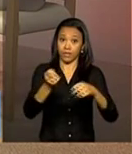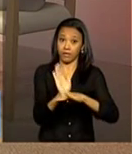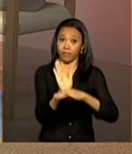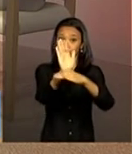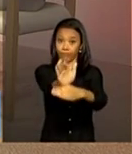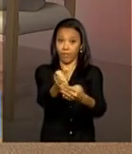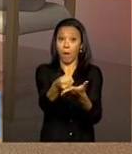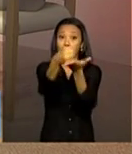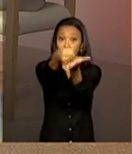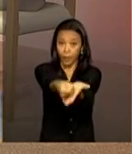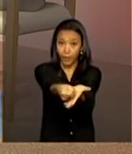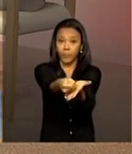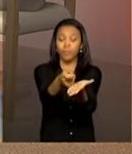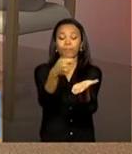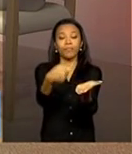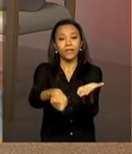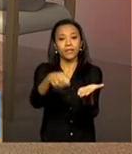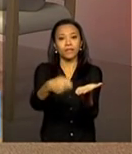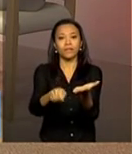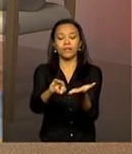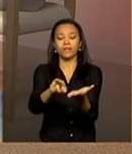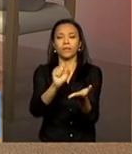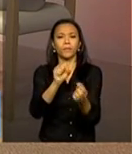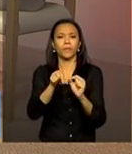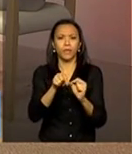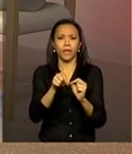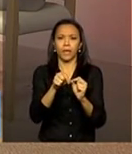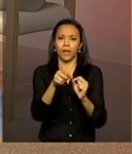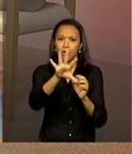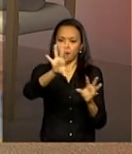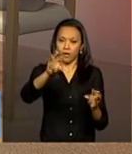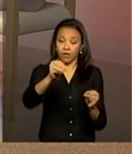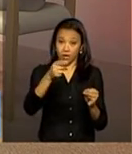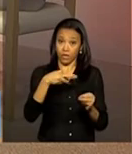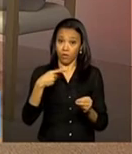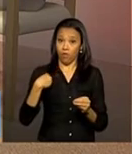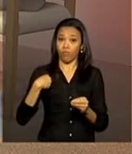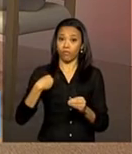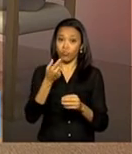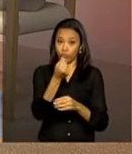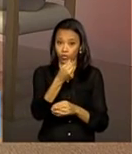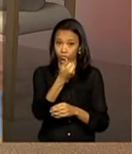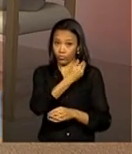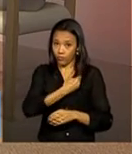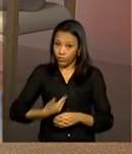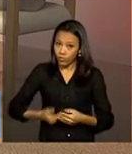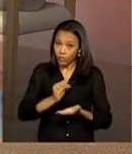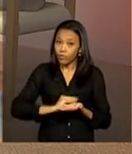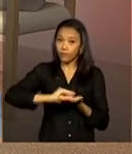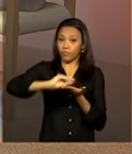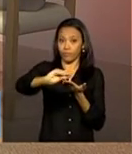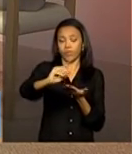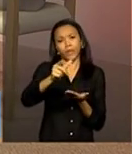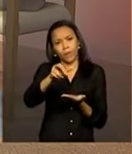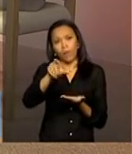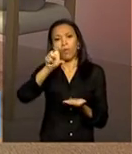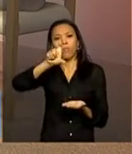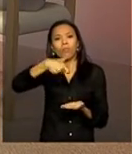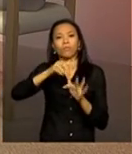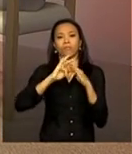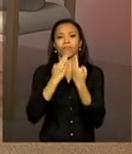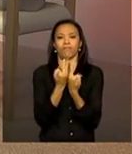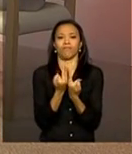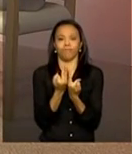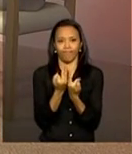importância da inserção programas de transferência de renda com destaque o programa Bolsa Família